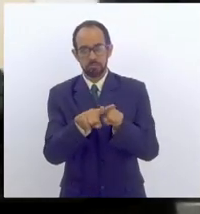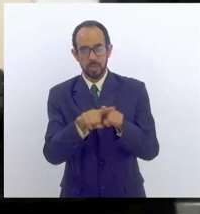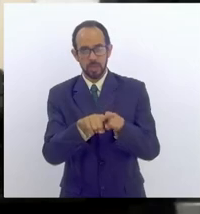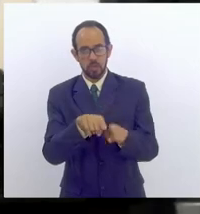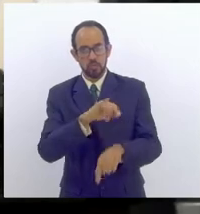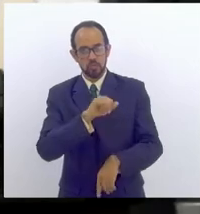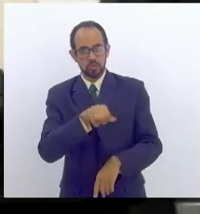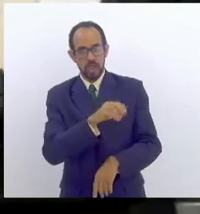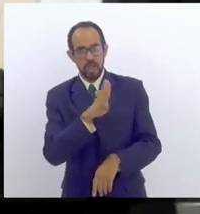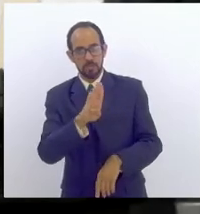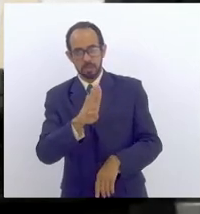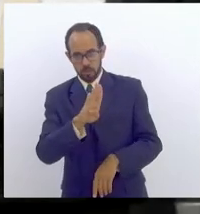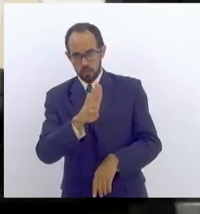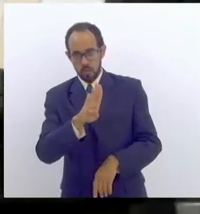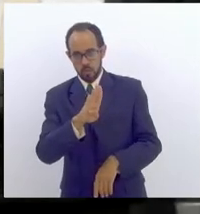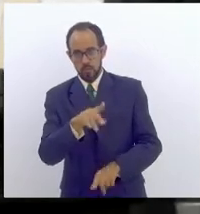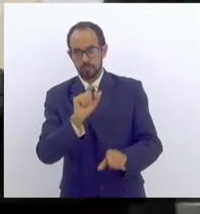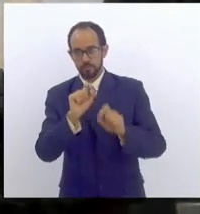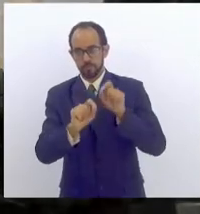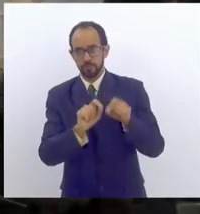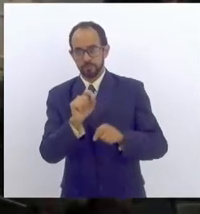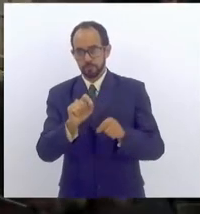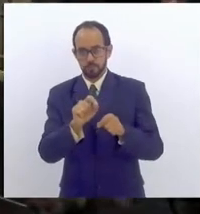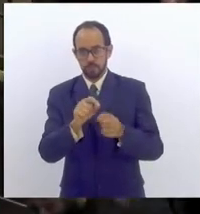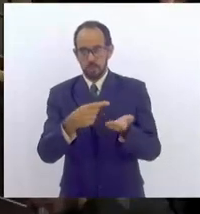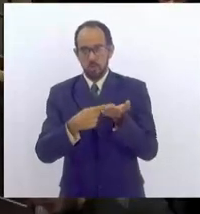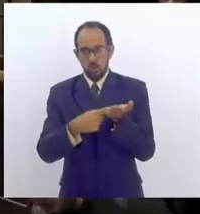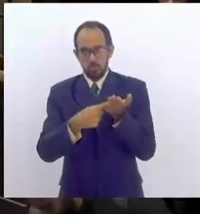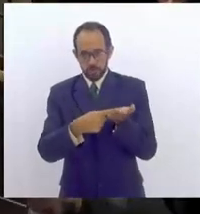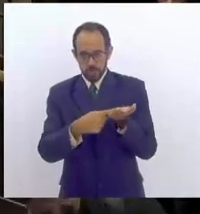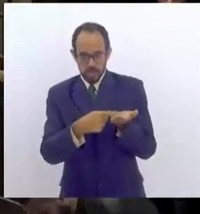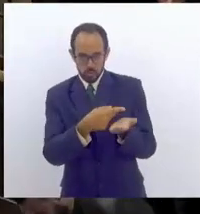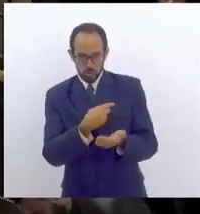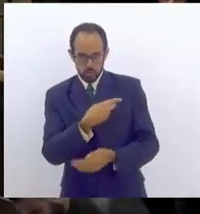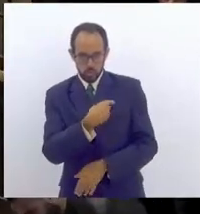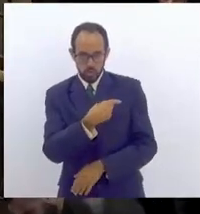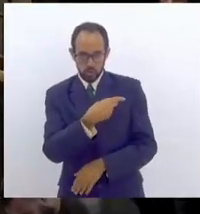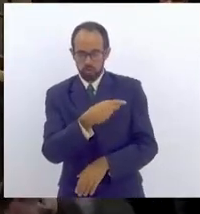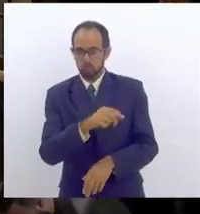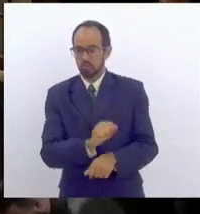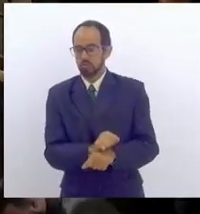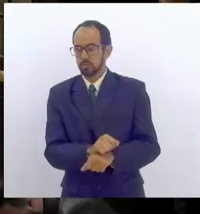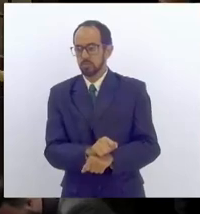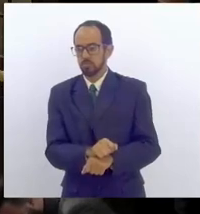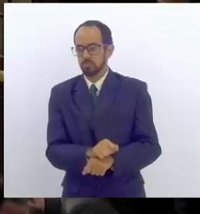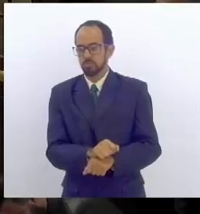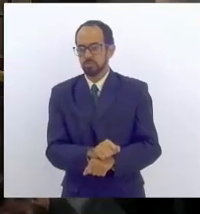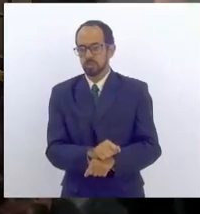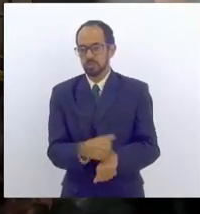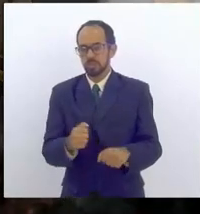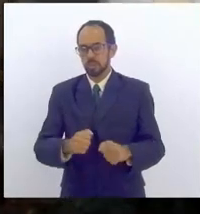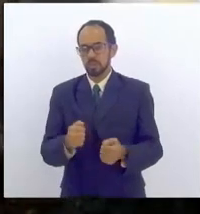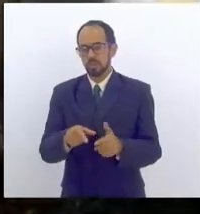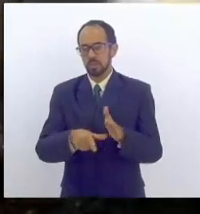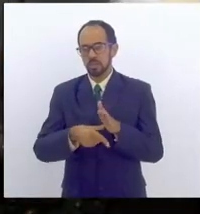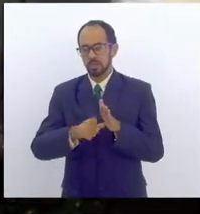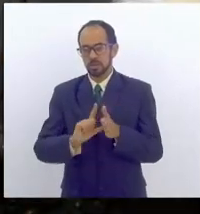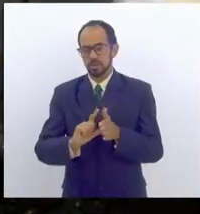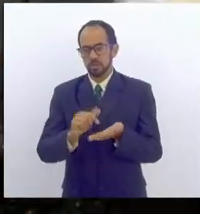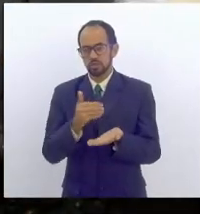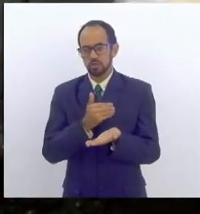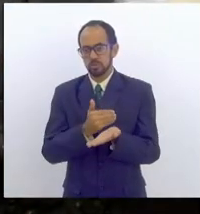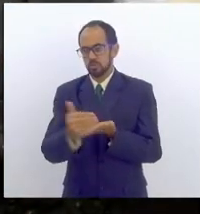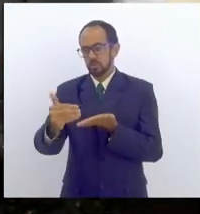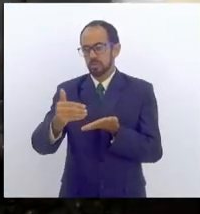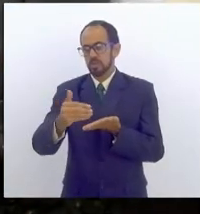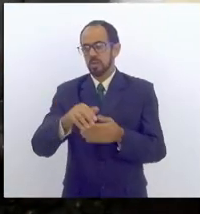Então, a combinação é a seguinte. Antes de começar a votação, o deputado